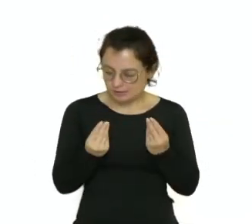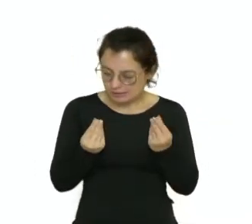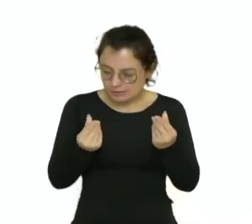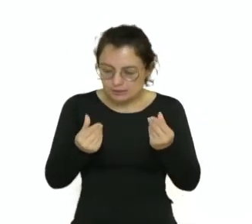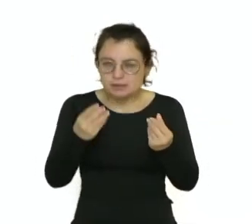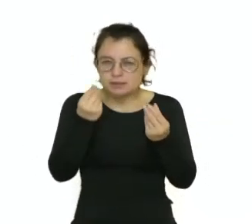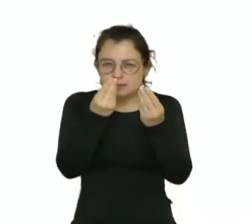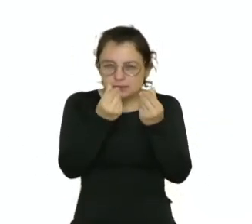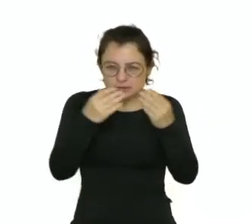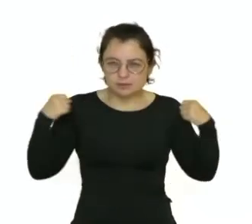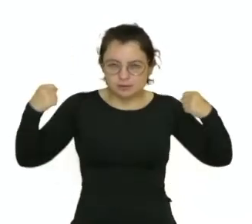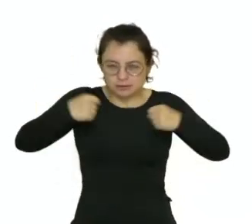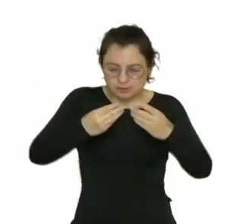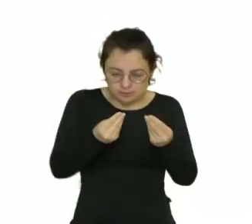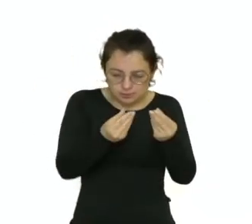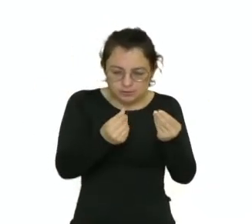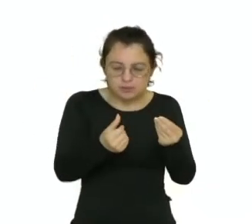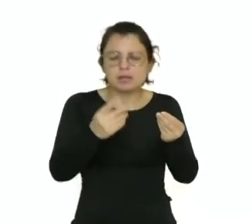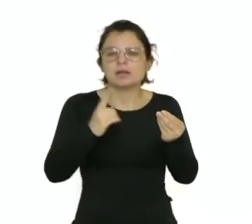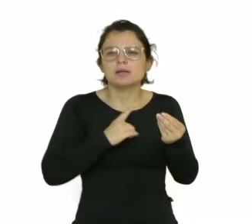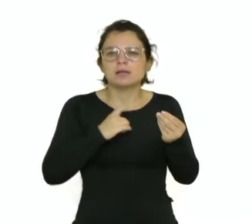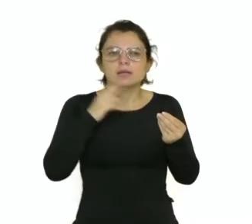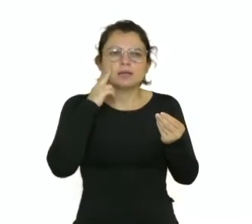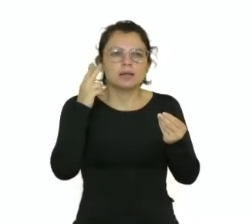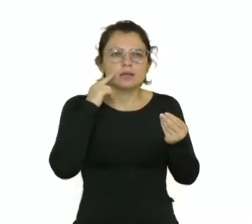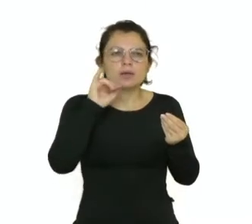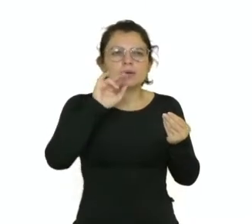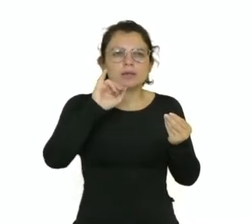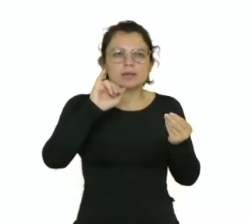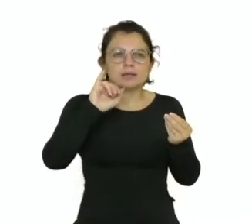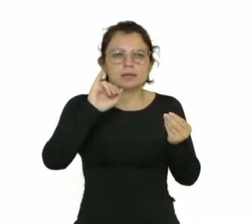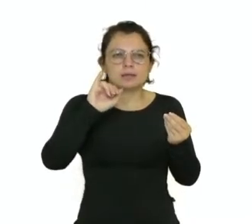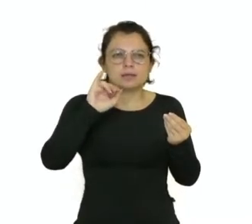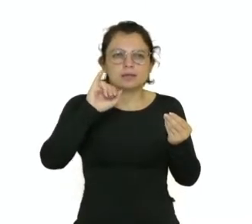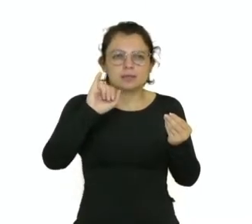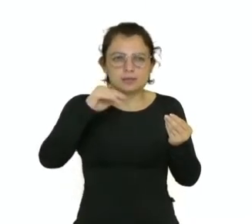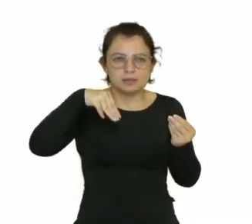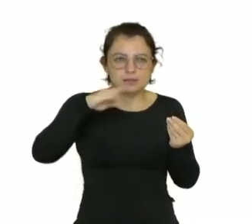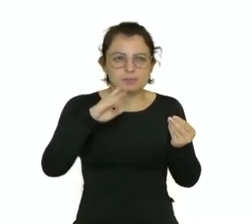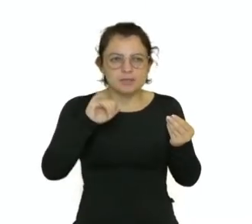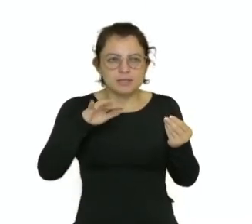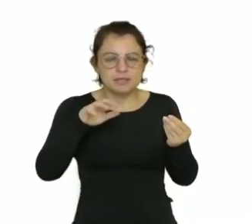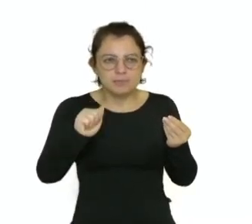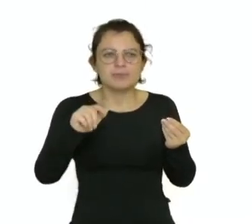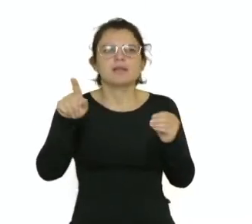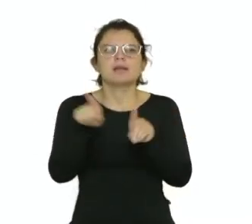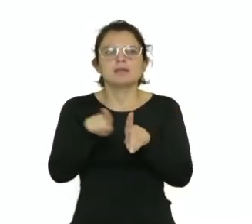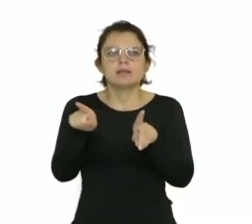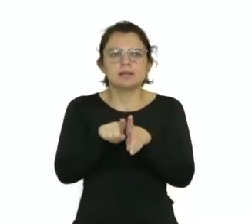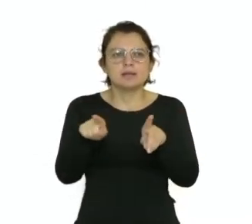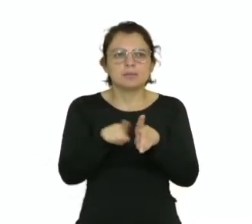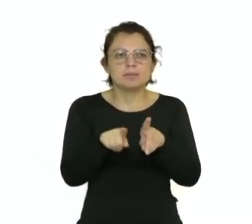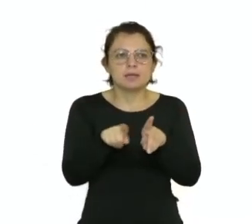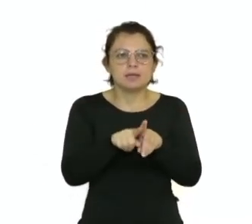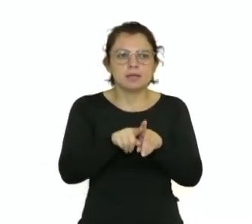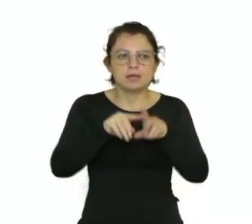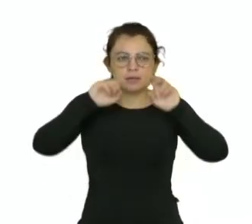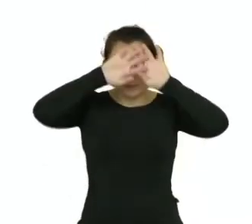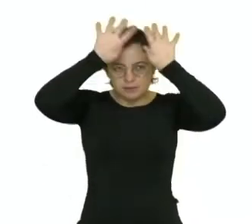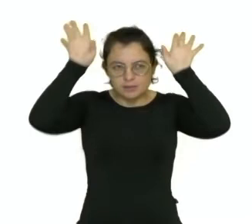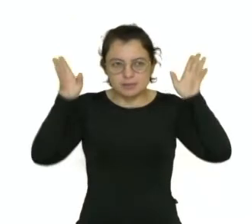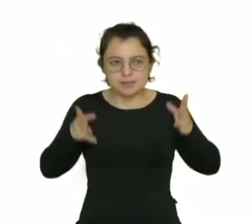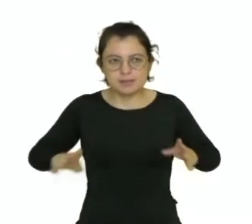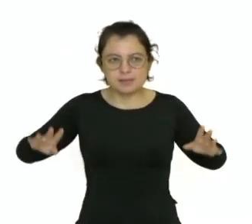e penas de guará, eram usados para vestir os meninos durante importante festa que